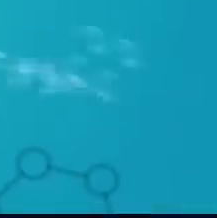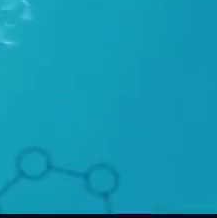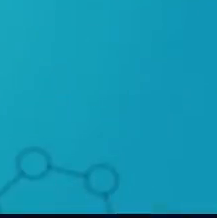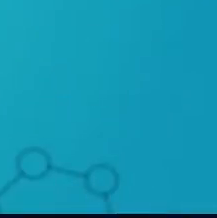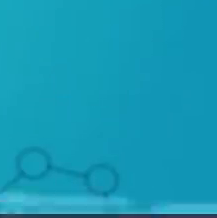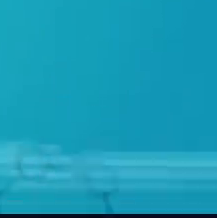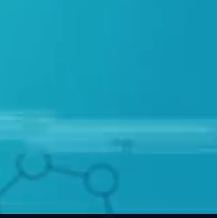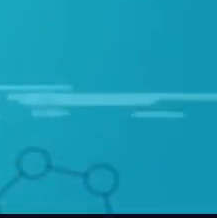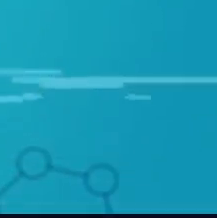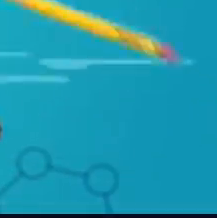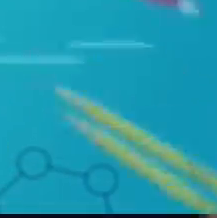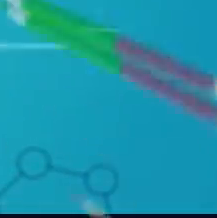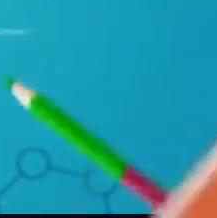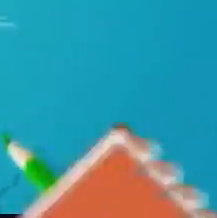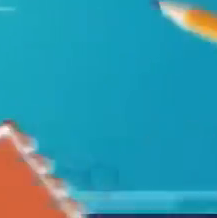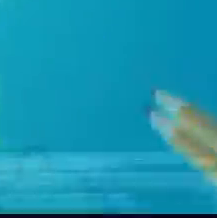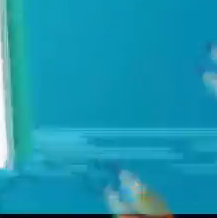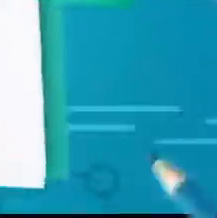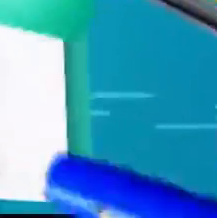o